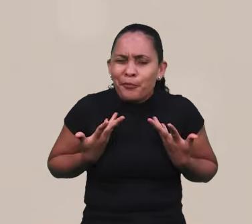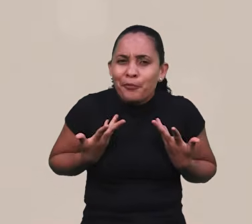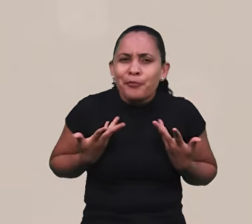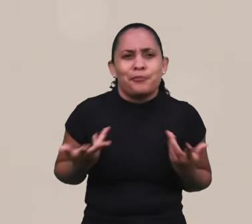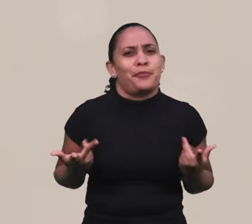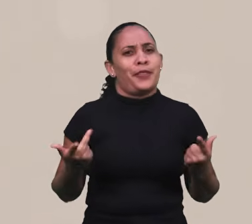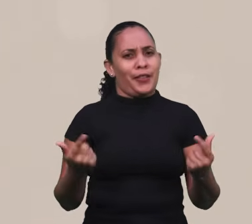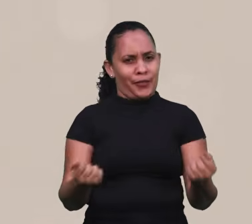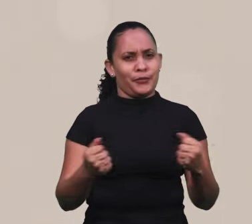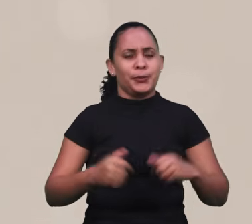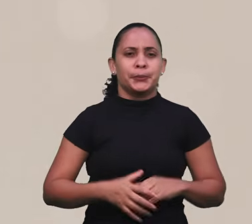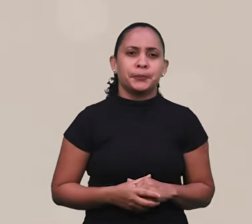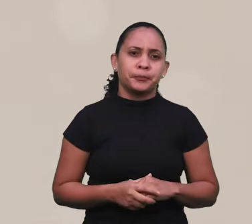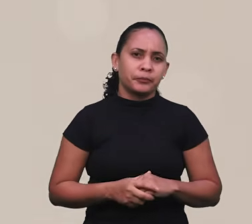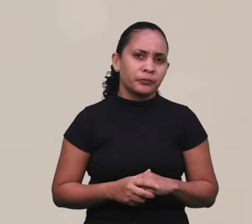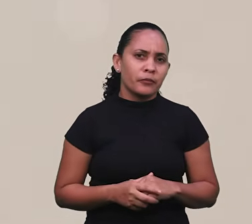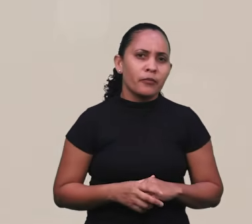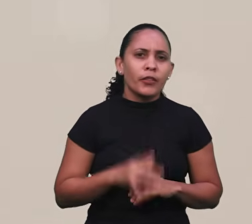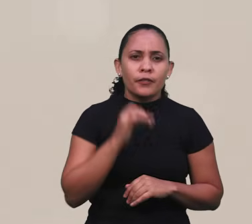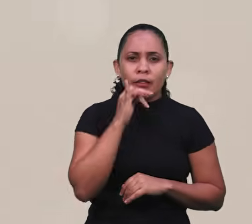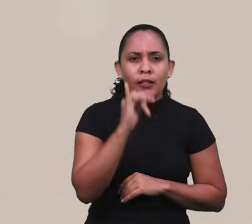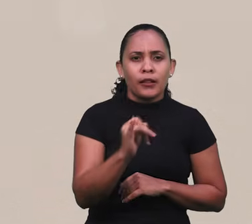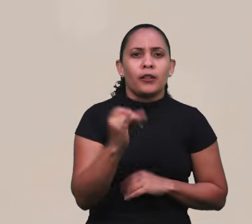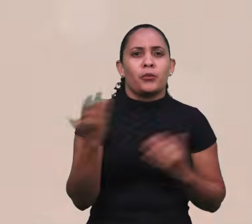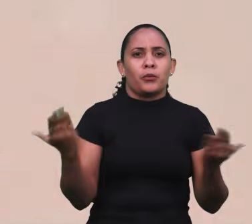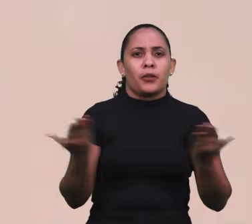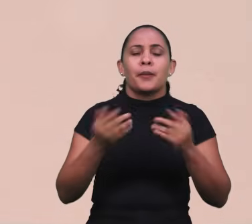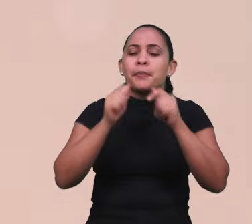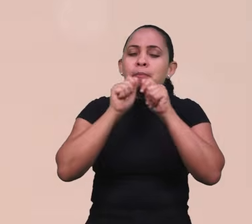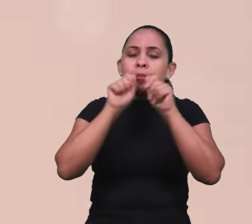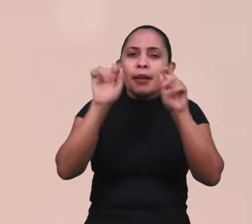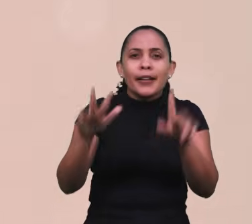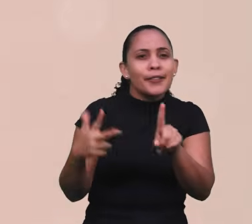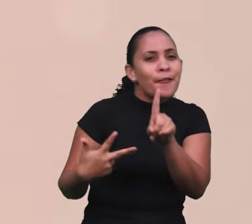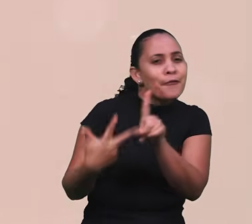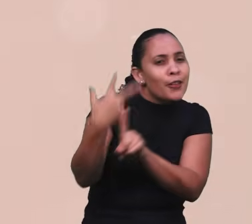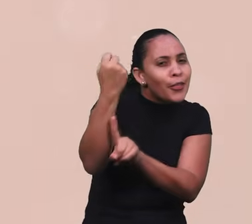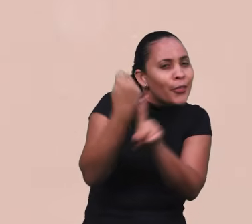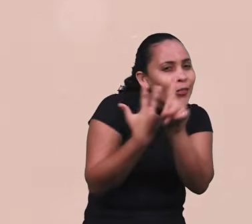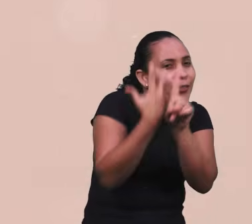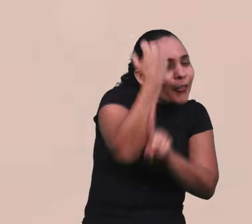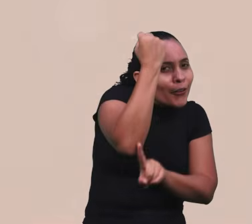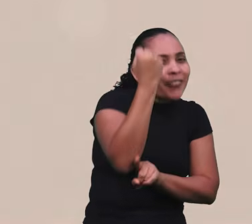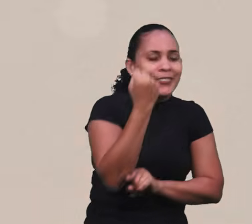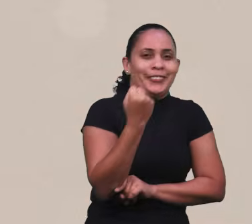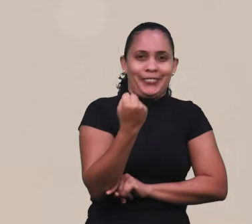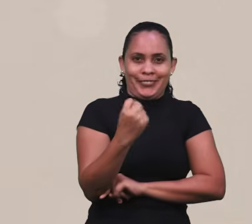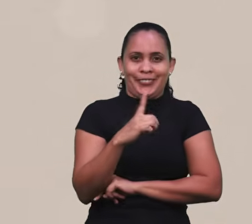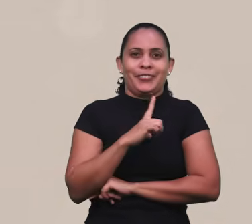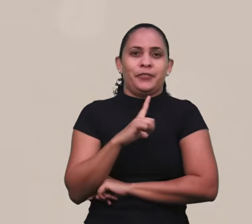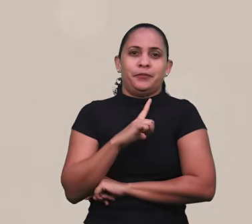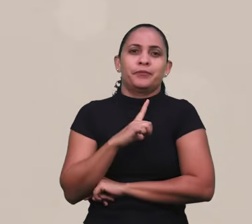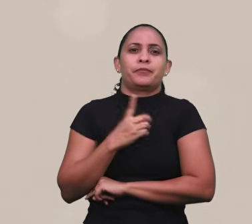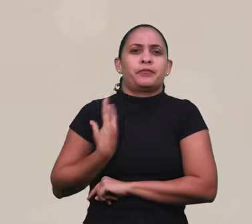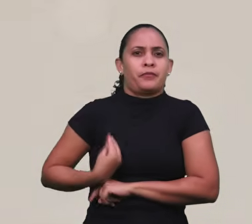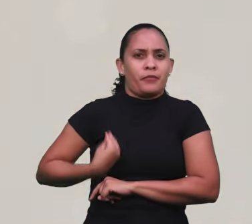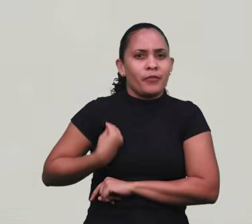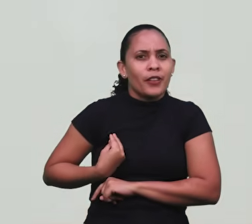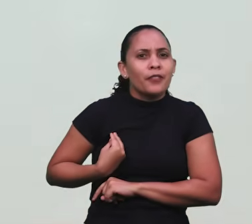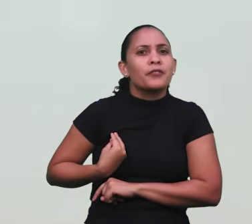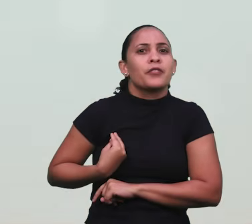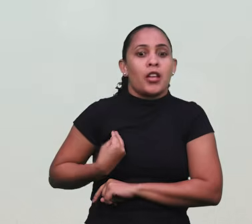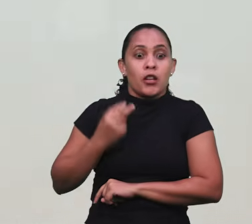tão maravilhoso aqui. Prefiro dizer as bênçãos e as vitórias que o Senhor me deu e viver